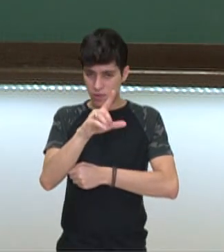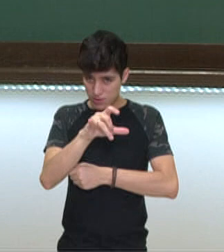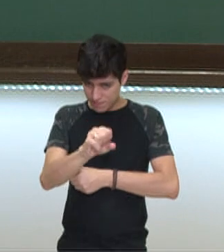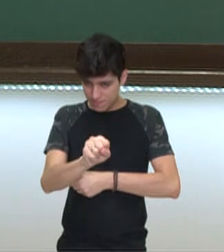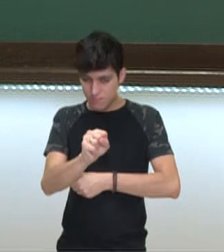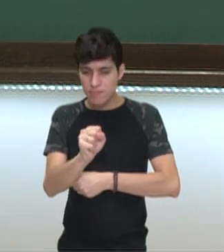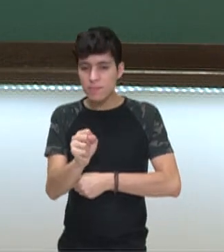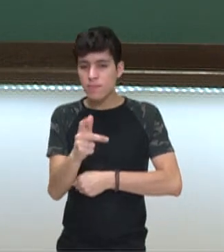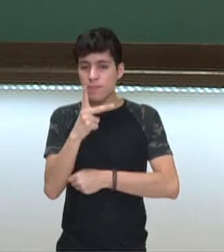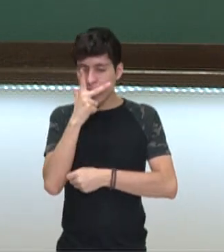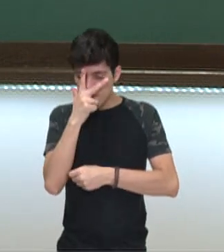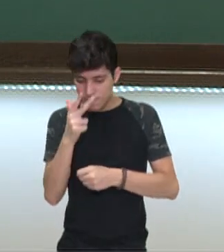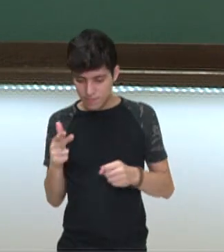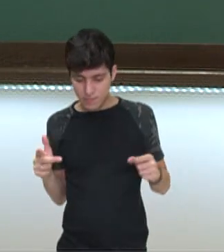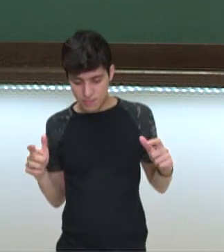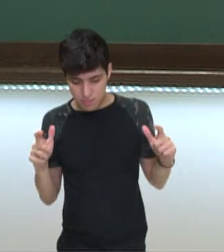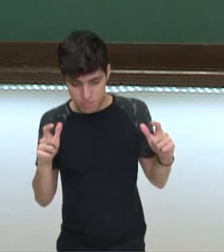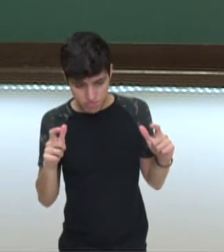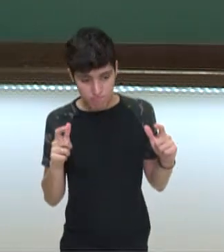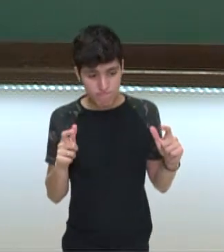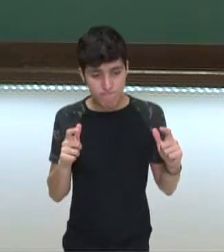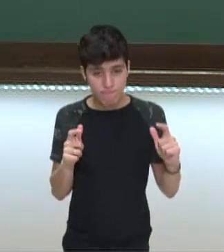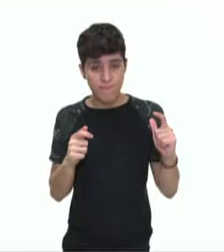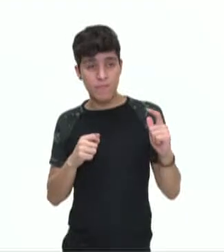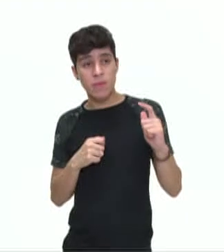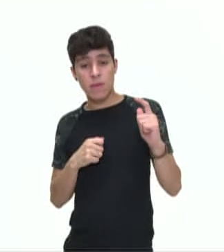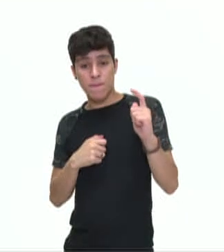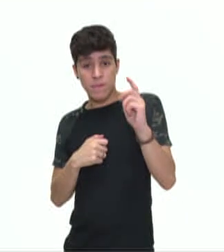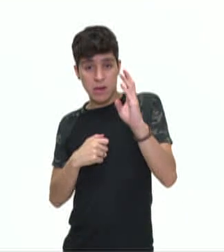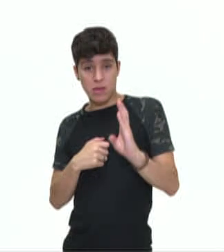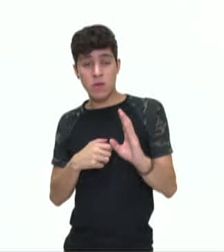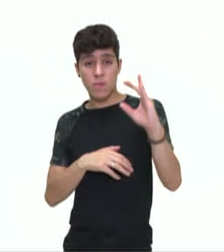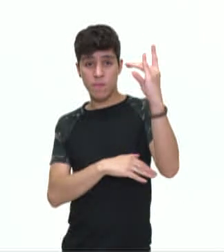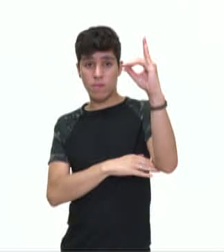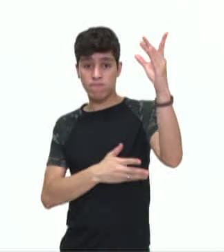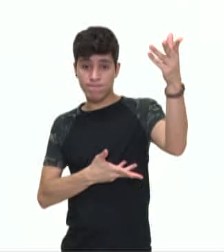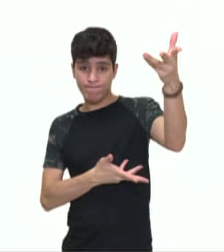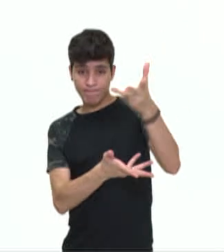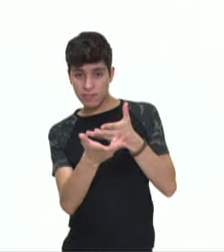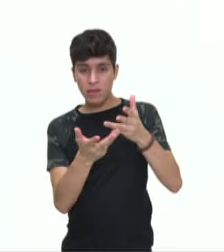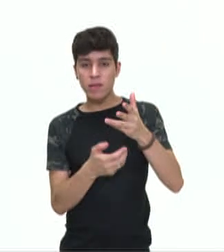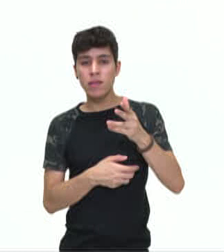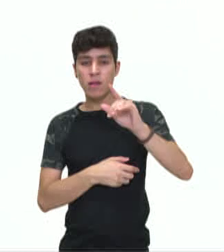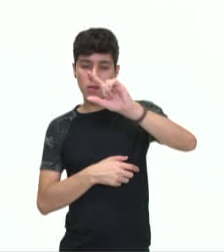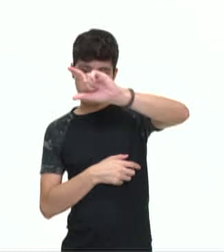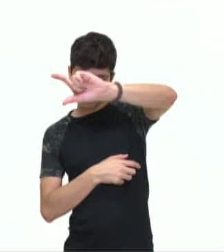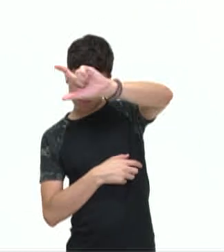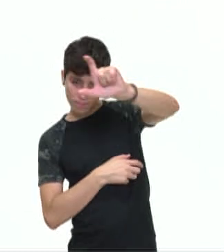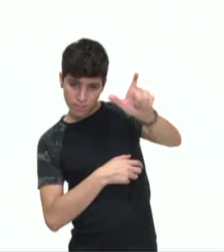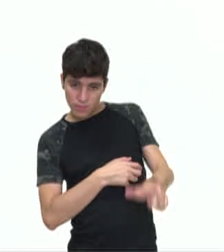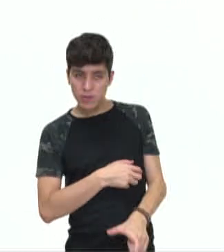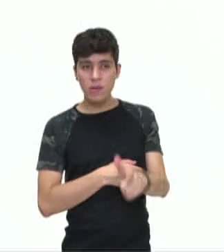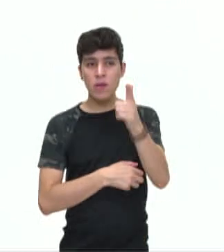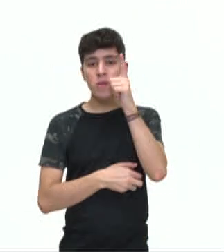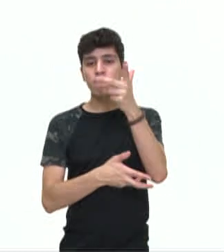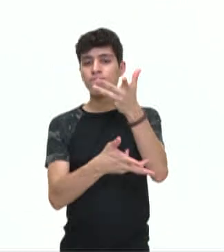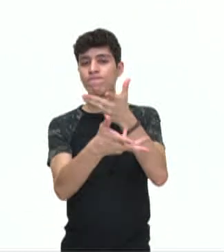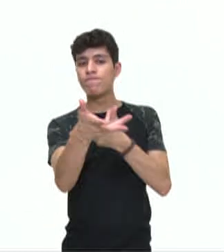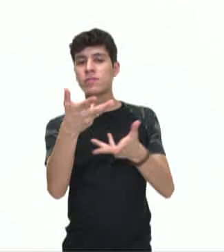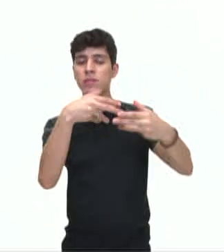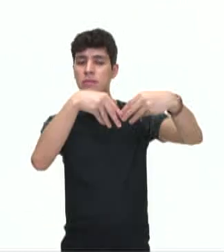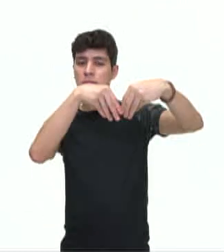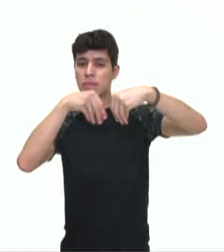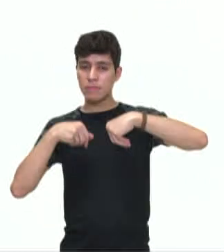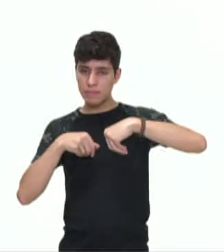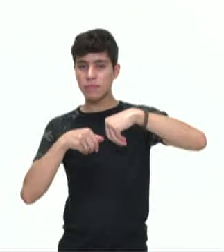uma troca de territórios entre o Brasil e a Bolívia. O Brasil ia receber uma faixa de terra entre os rios Madeiras e o rio Abunã, do